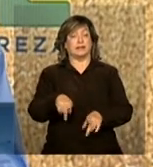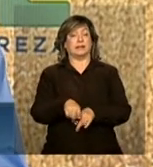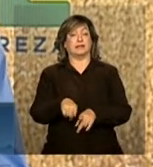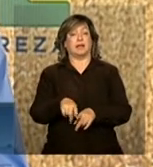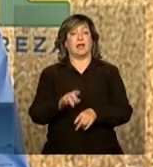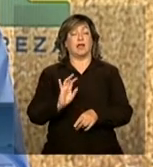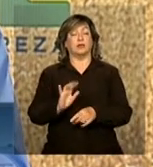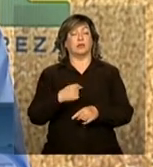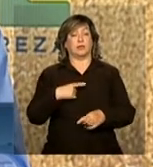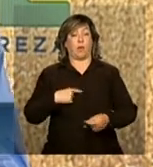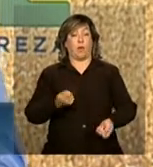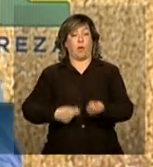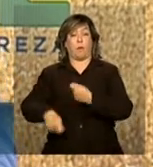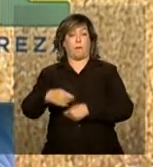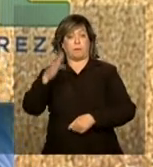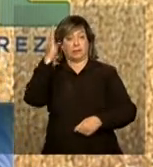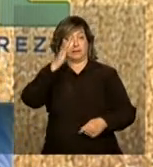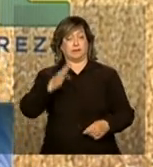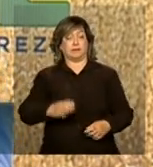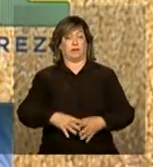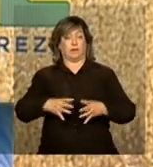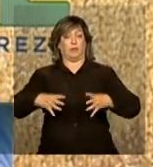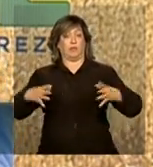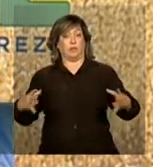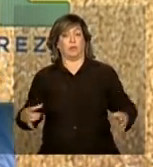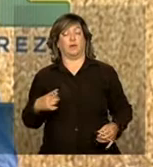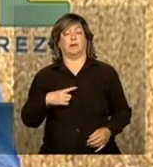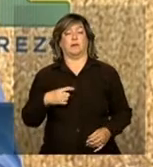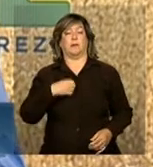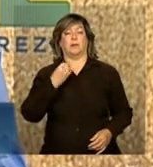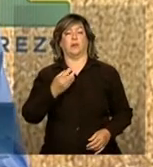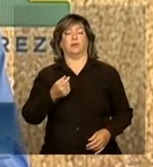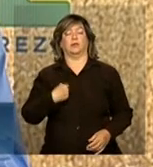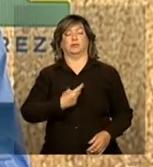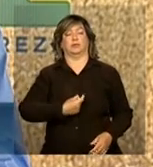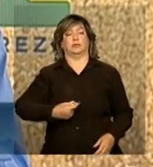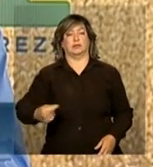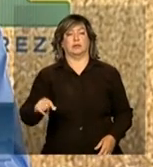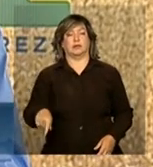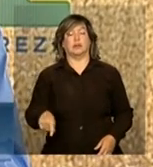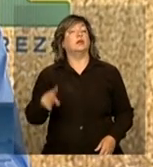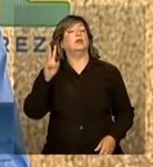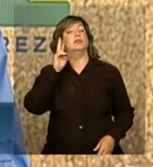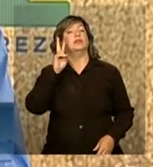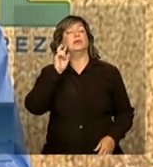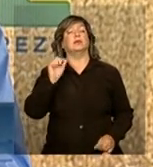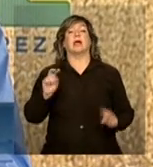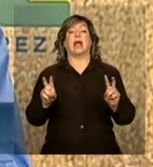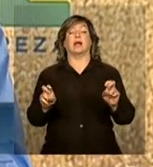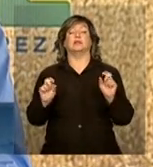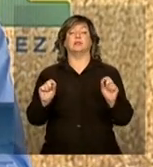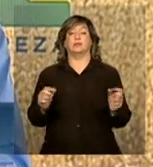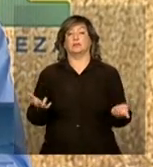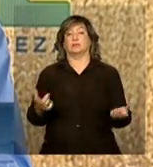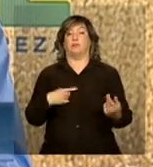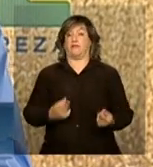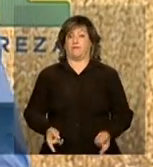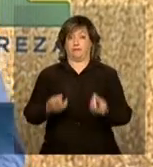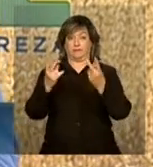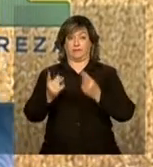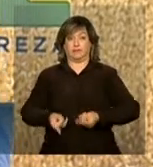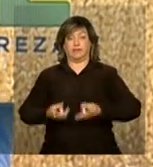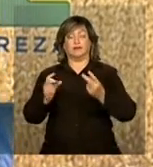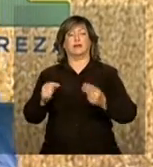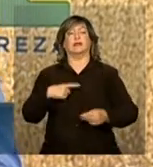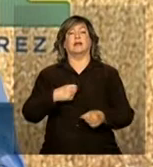economia brasileira com alto desempenho e sustentabilidade. Quanto ao assunto é exportação, há